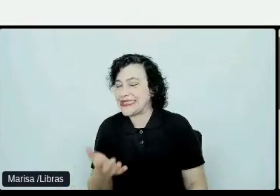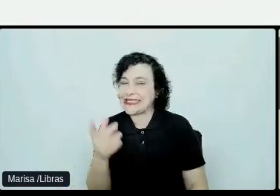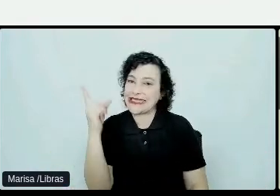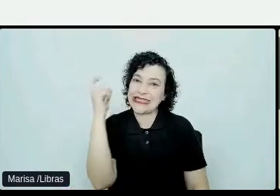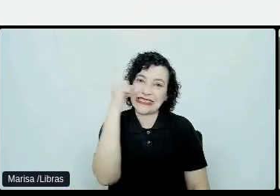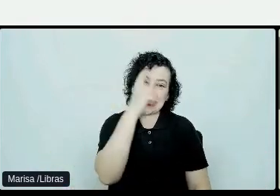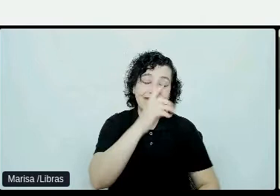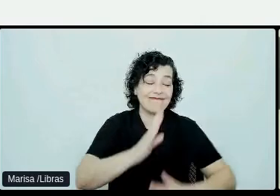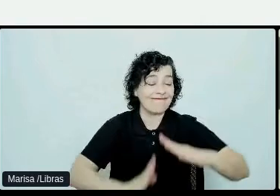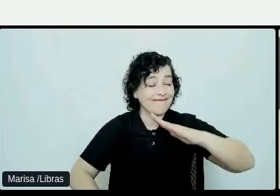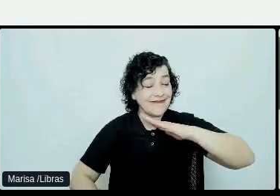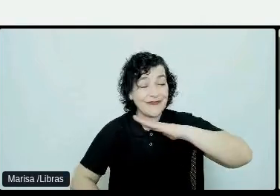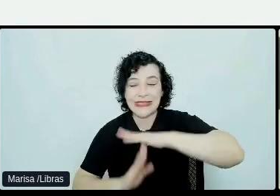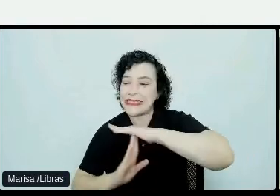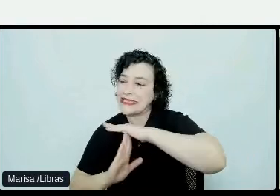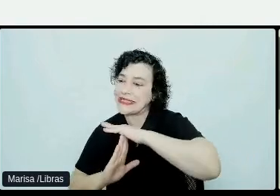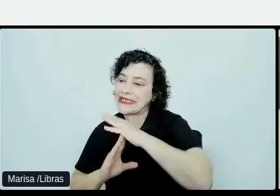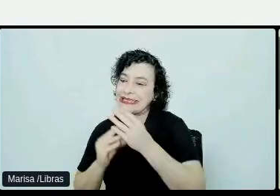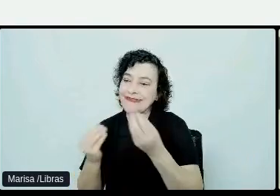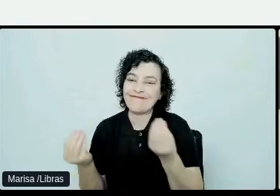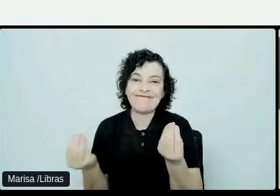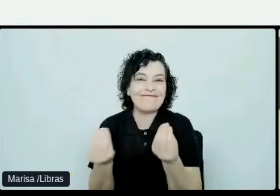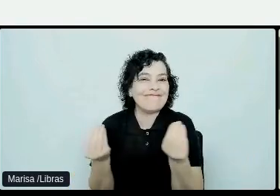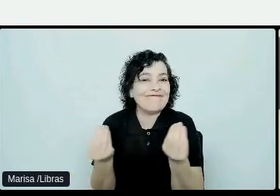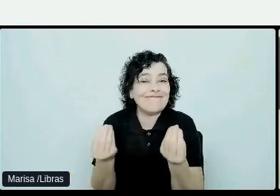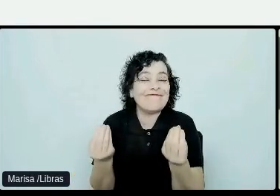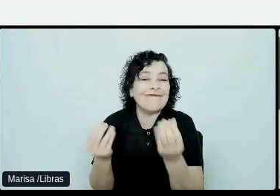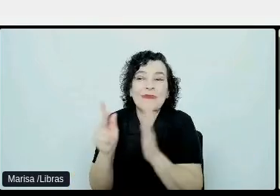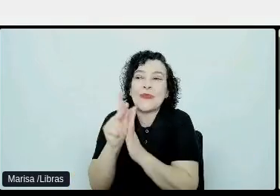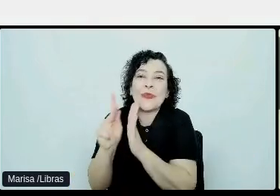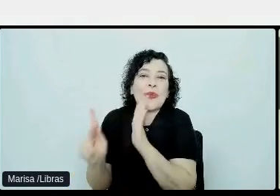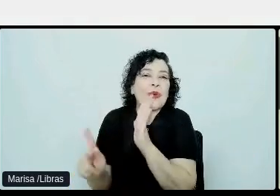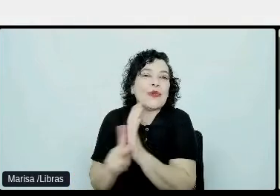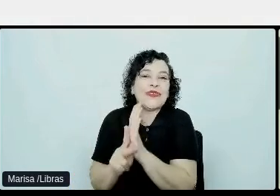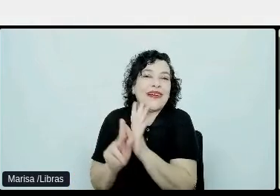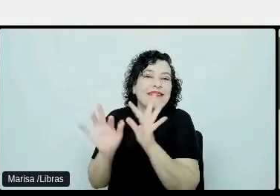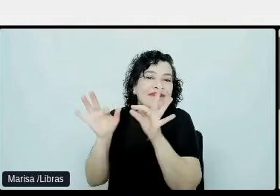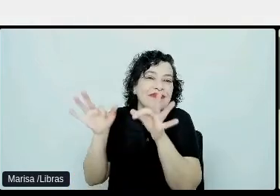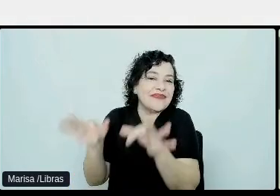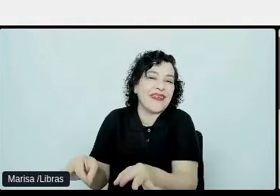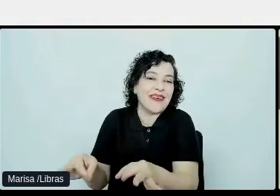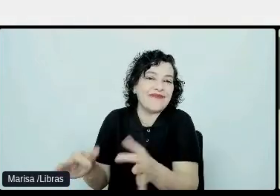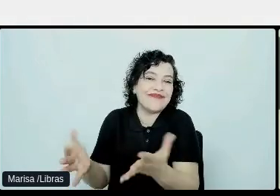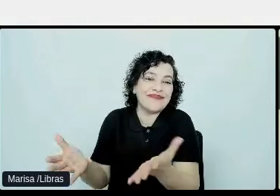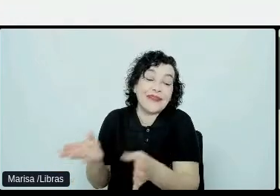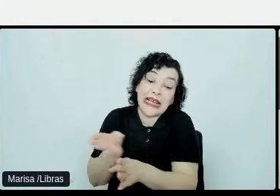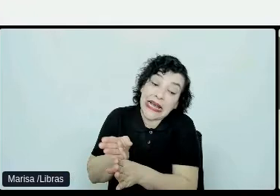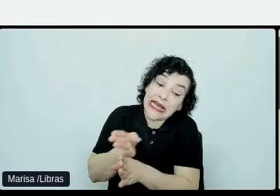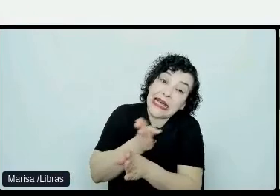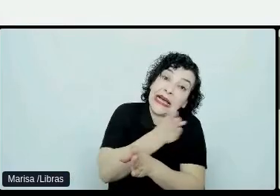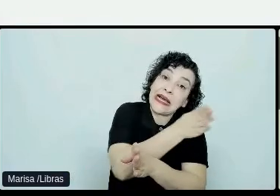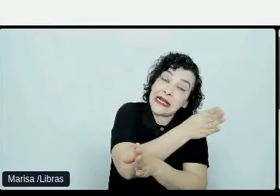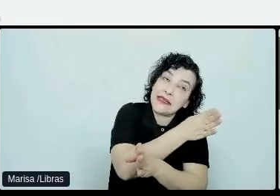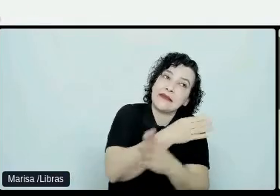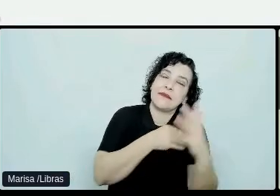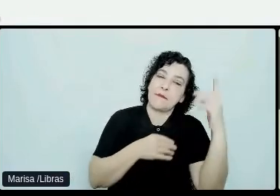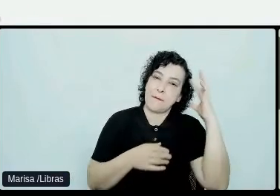né, com o que poderia ser feito num projeto, né, na entrega. E aí,